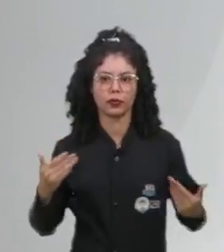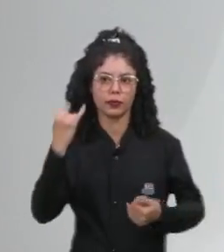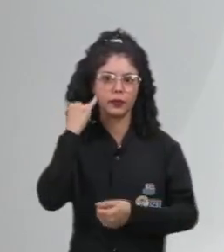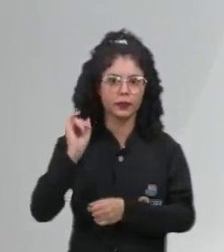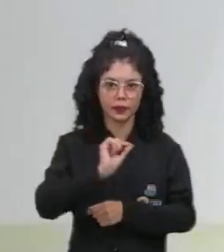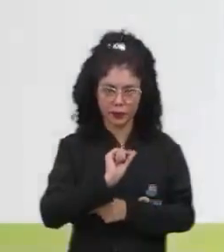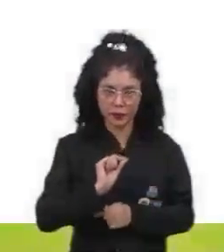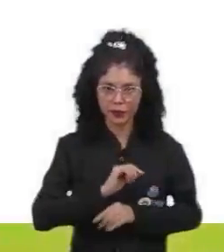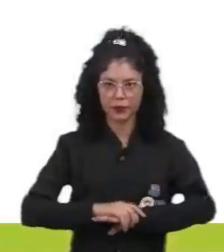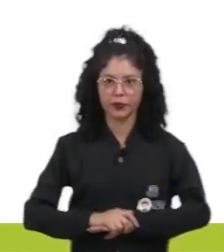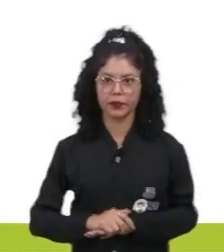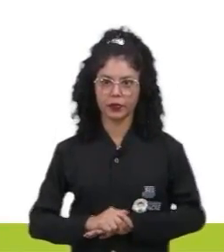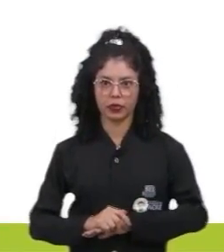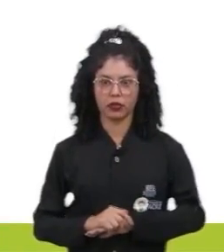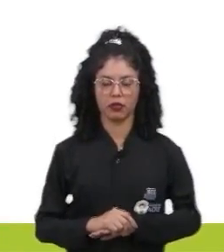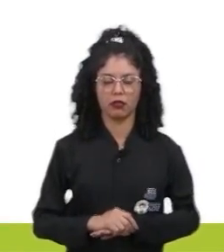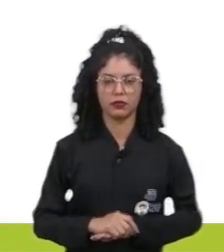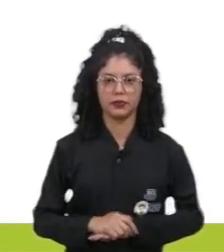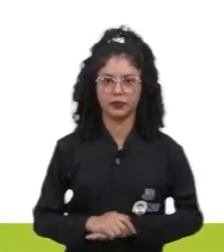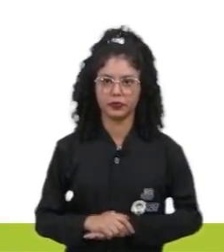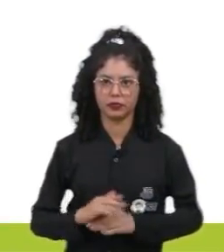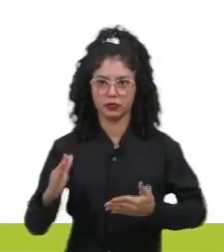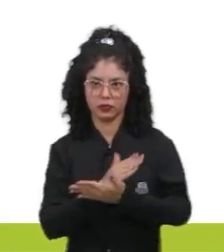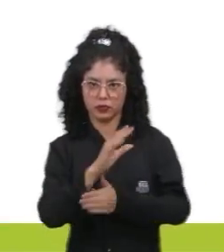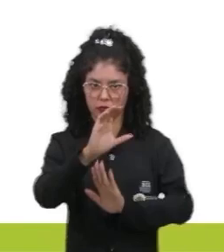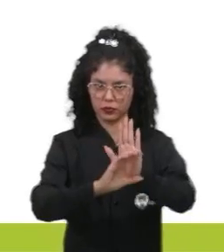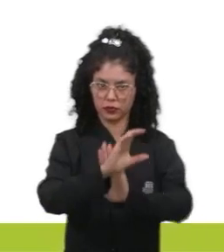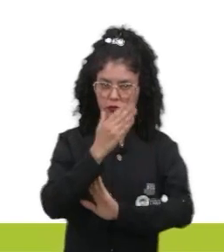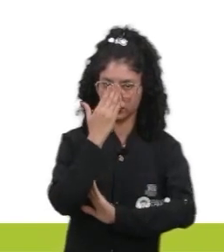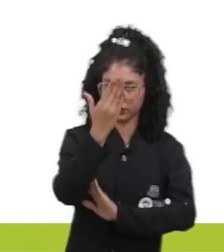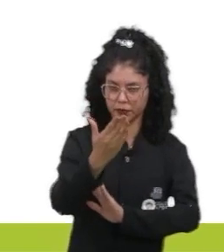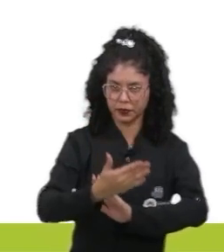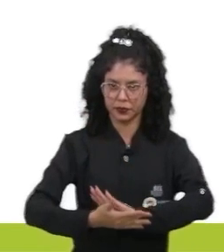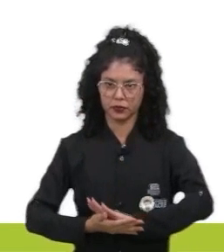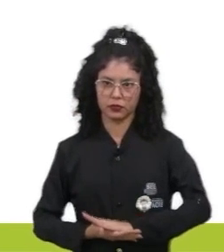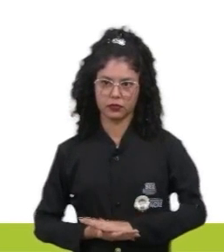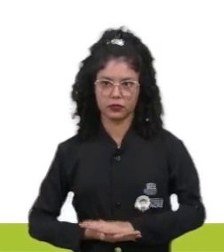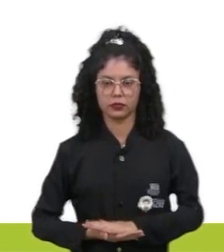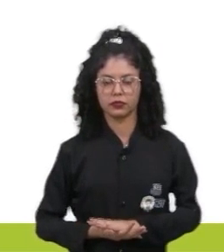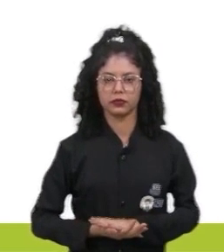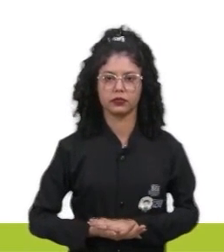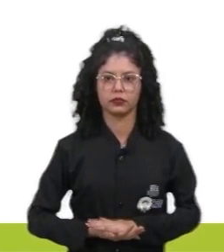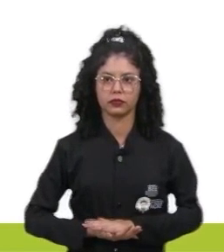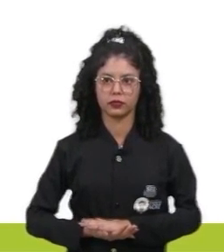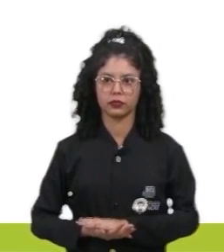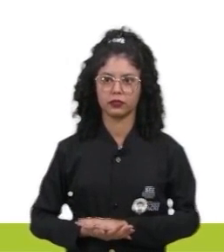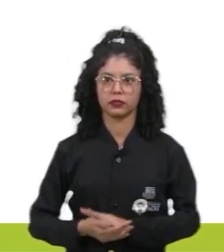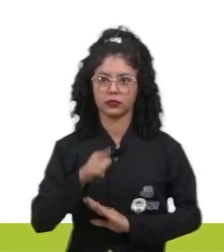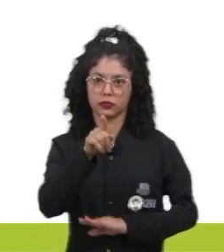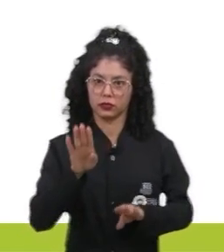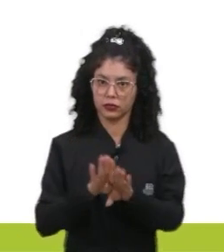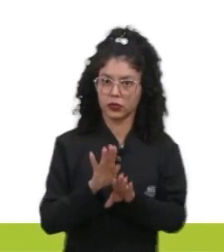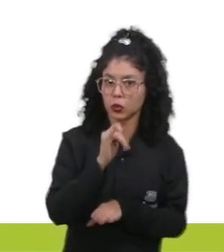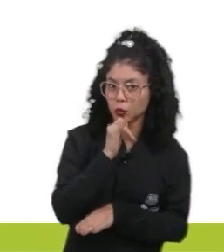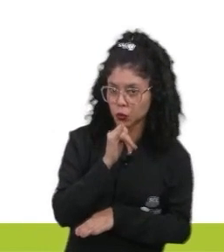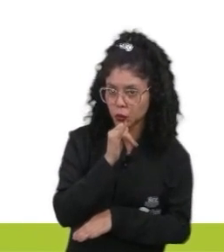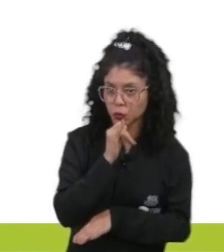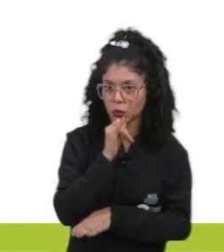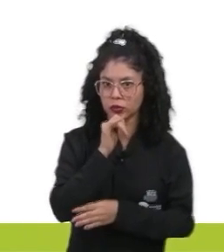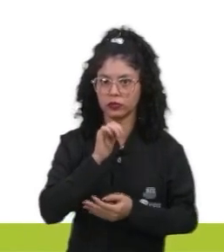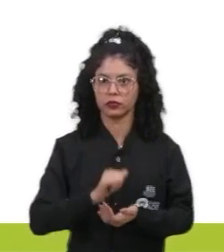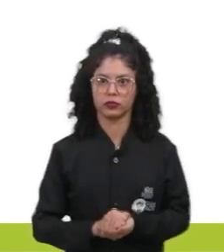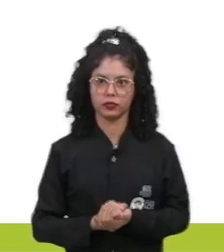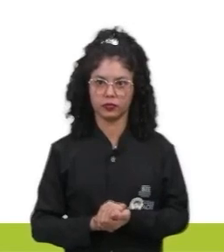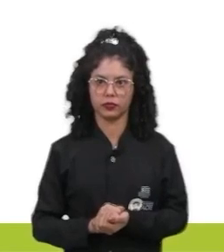aqui vamos ver mais a a Fonda alguns conceitos aí né E aqui dá também uns exemplos né do que